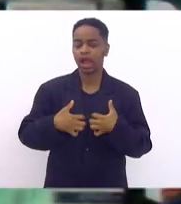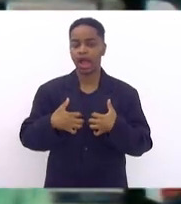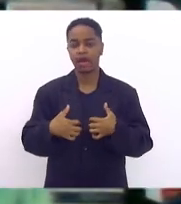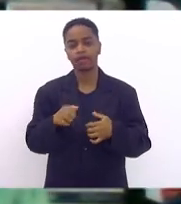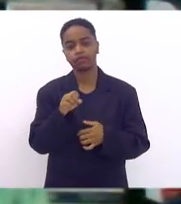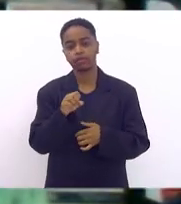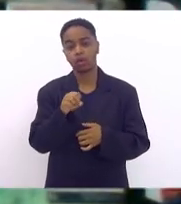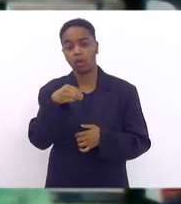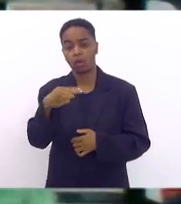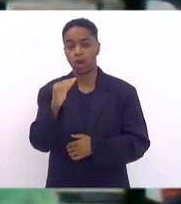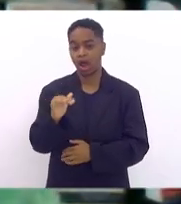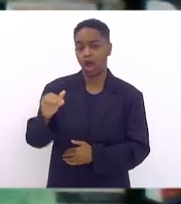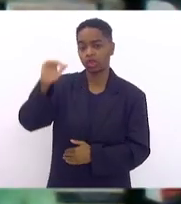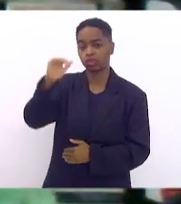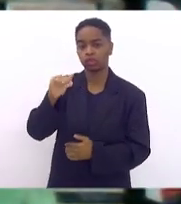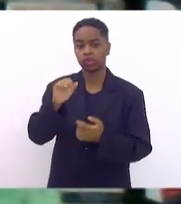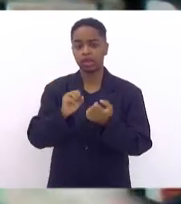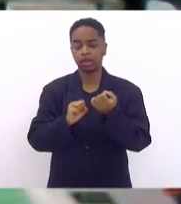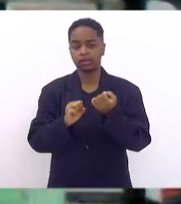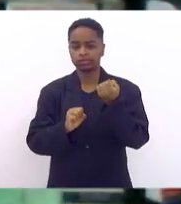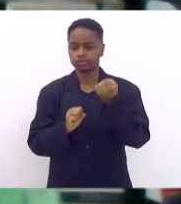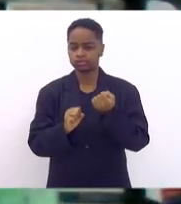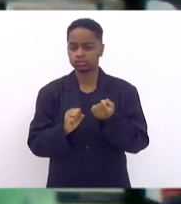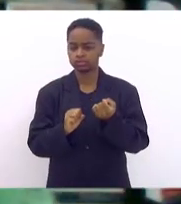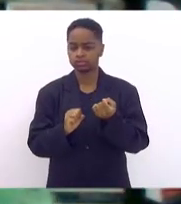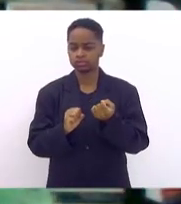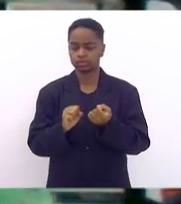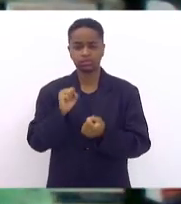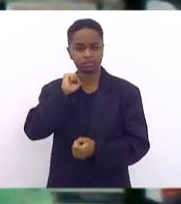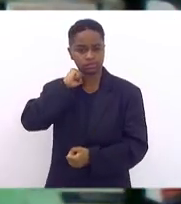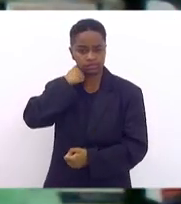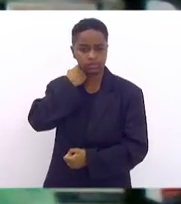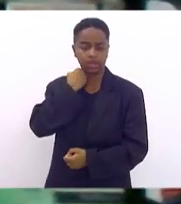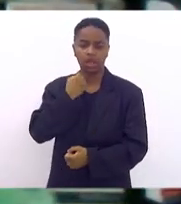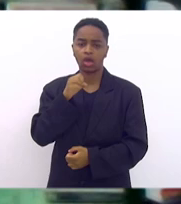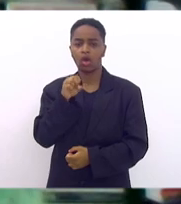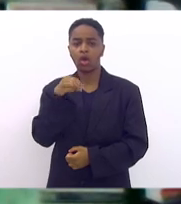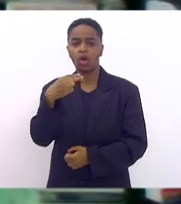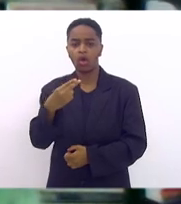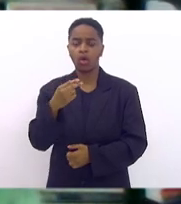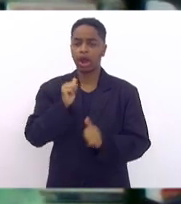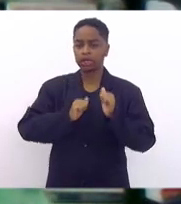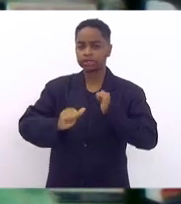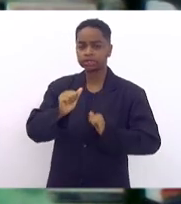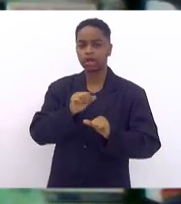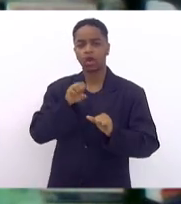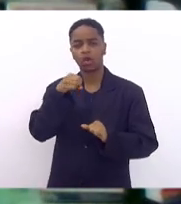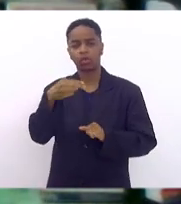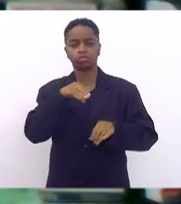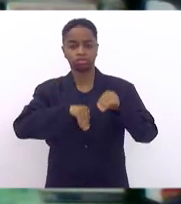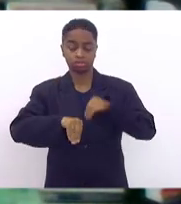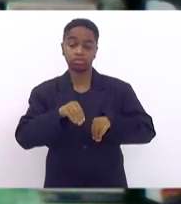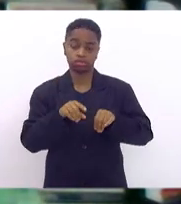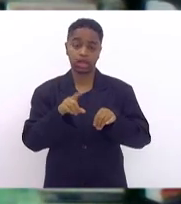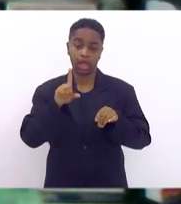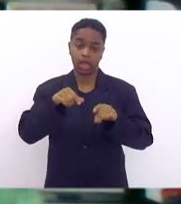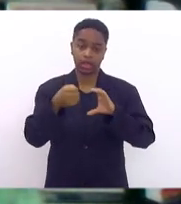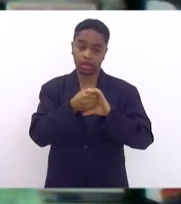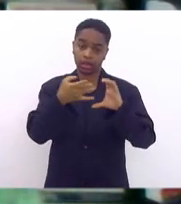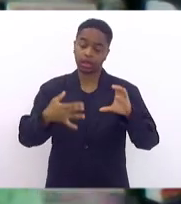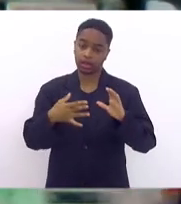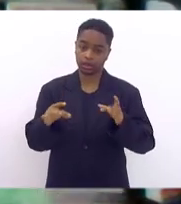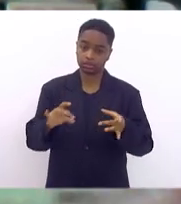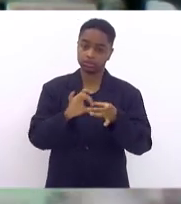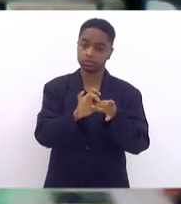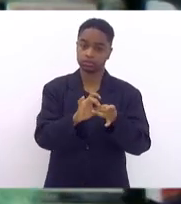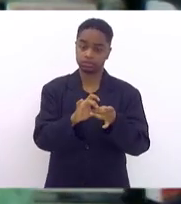mulher adulta que está mais estressada, ou que está com picos de ansiedade, muito depressiva, aquilo é um sintoma. Né?